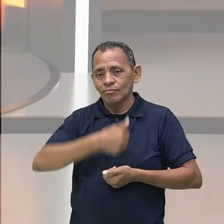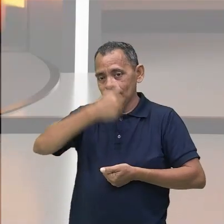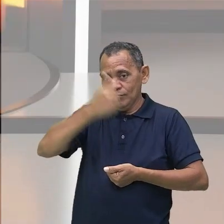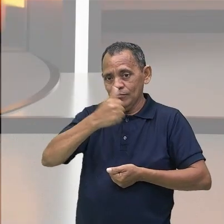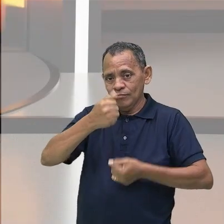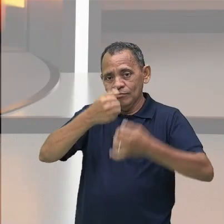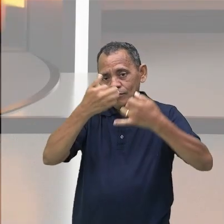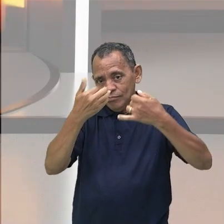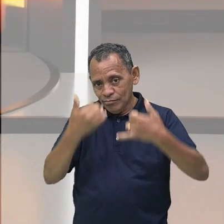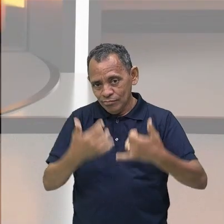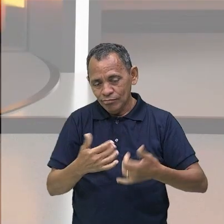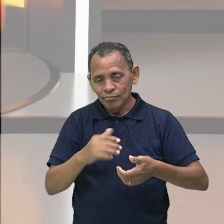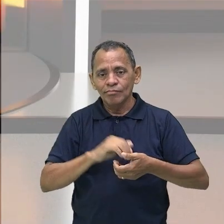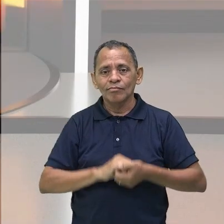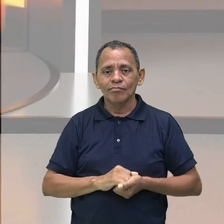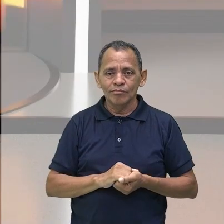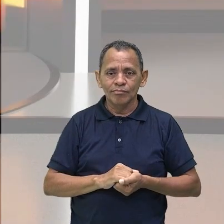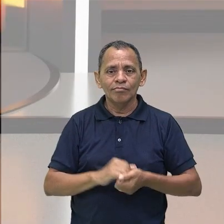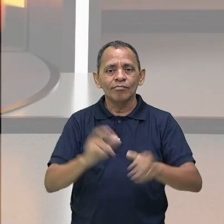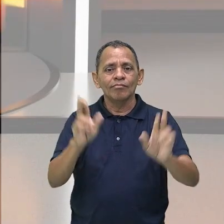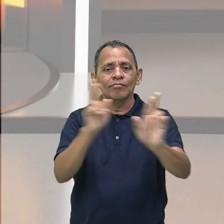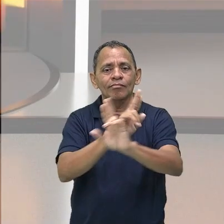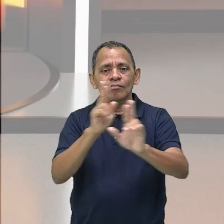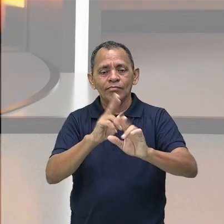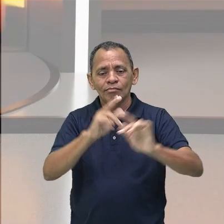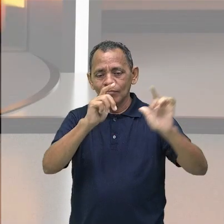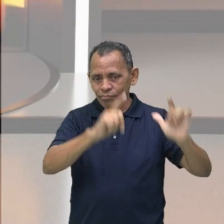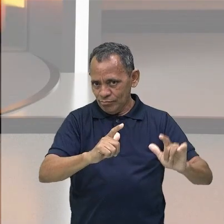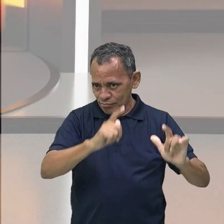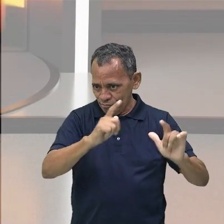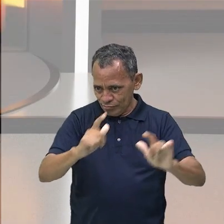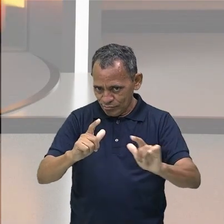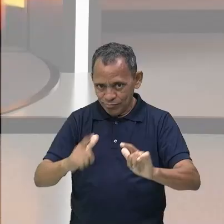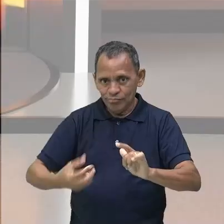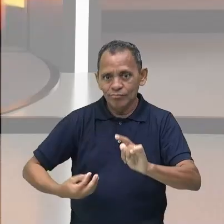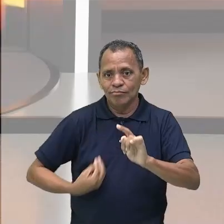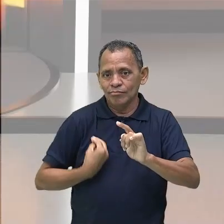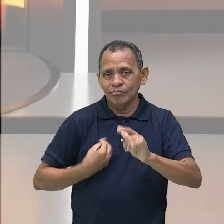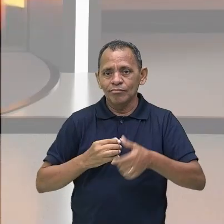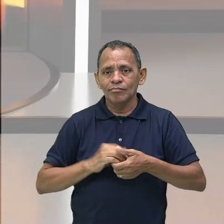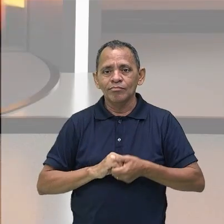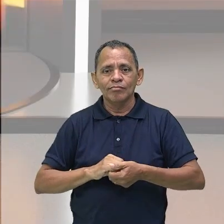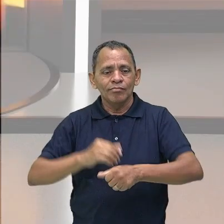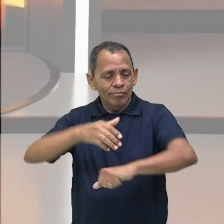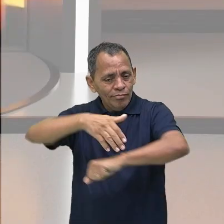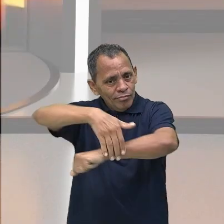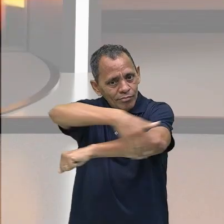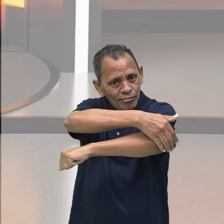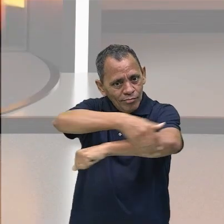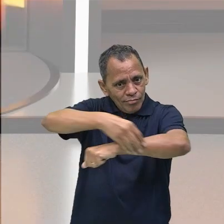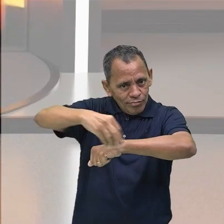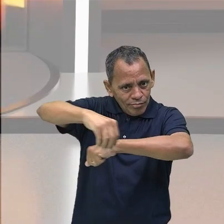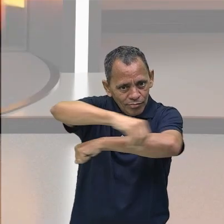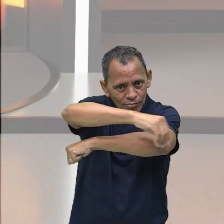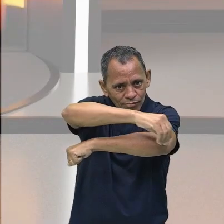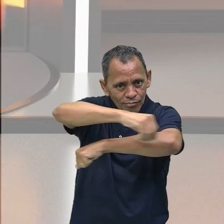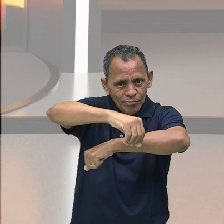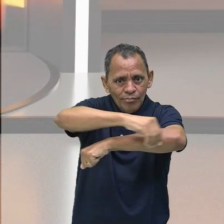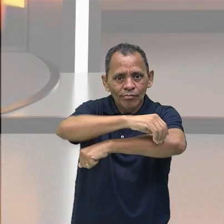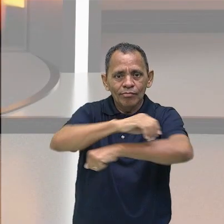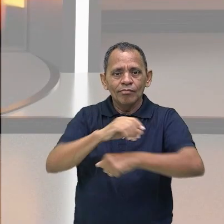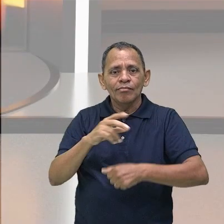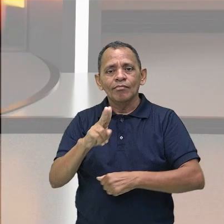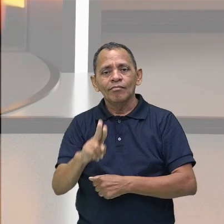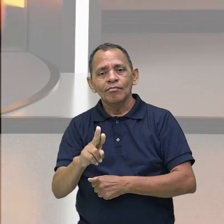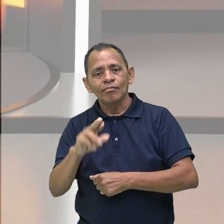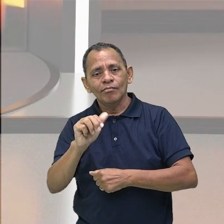iremos estudar, relacionado ao lugar de vivência, vai ser o ramal, gente. O que vai ser um ramal? E às vezes a